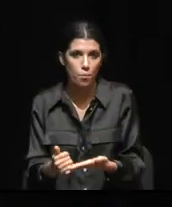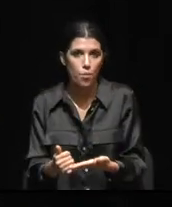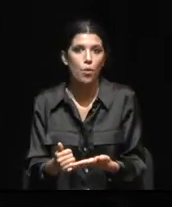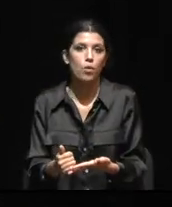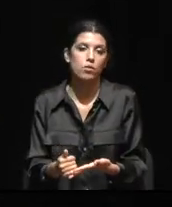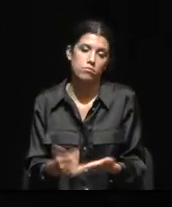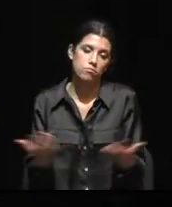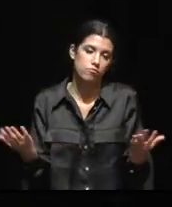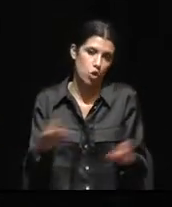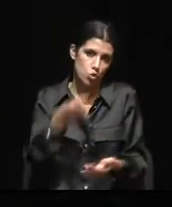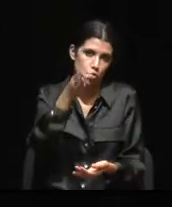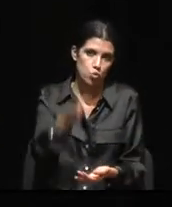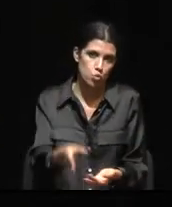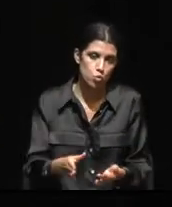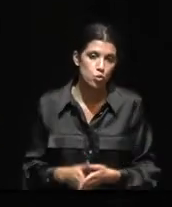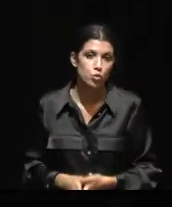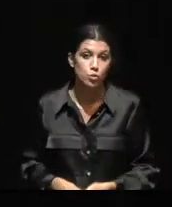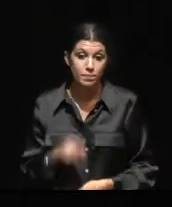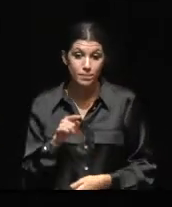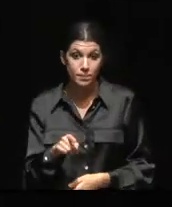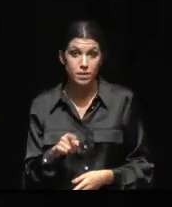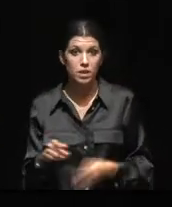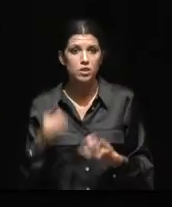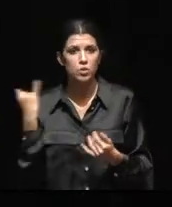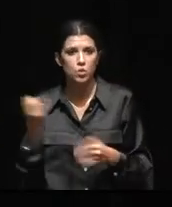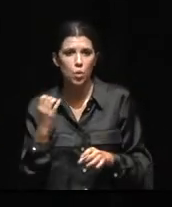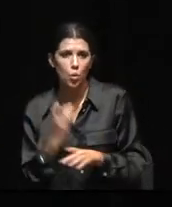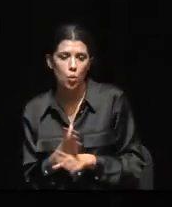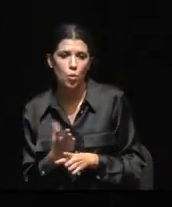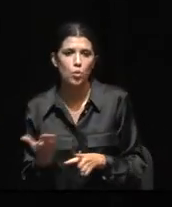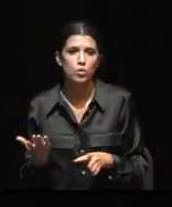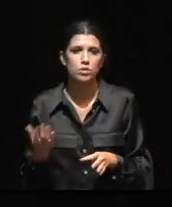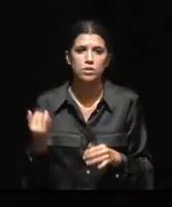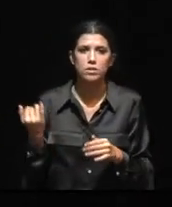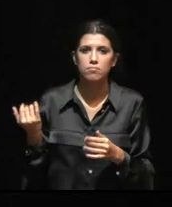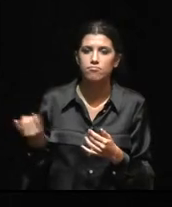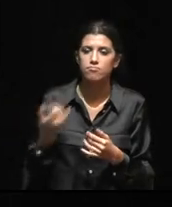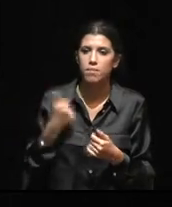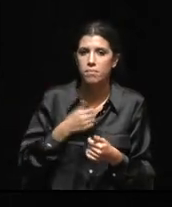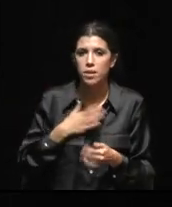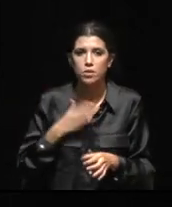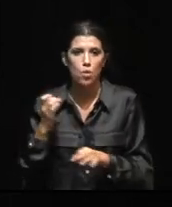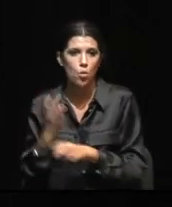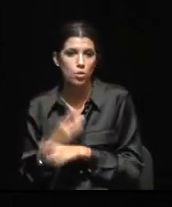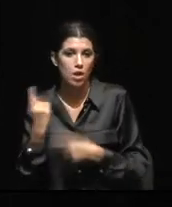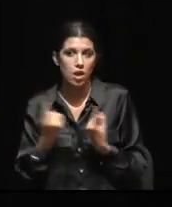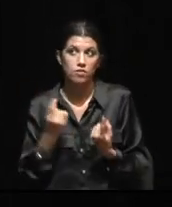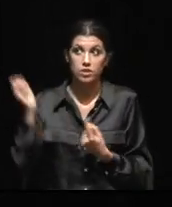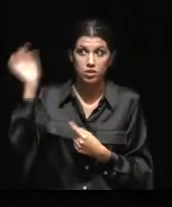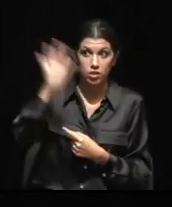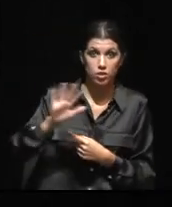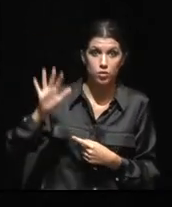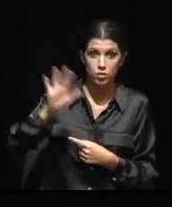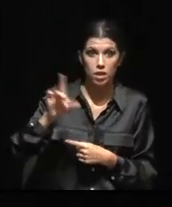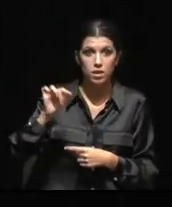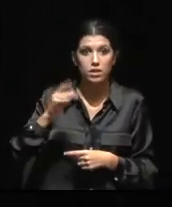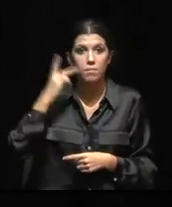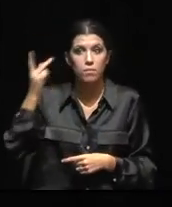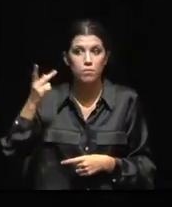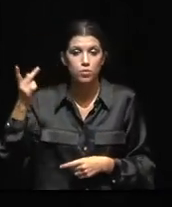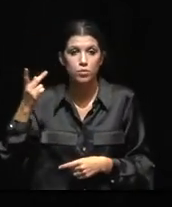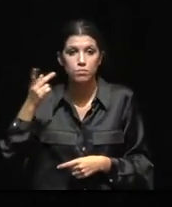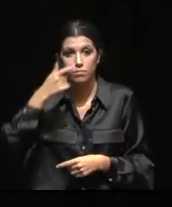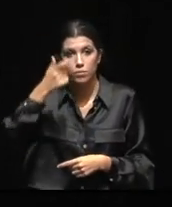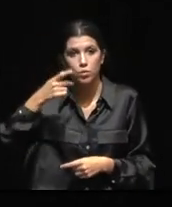é mais do que justificado e como essa Associação Há outras instituições Há outras entidades de caráter muitas vezes até nacional e não só de residentes nos